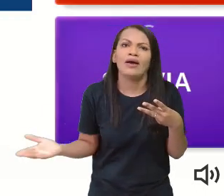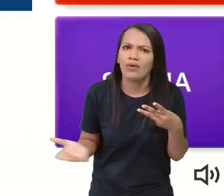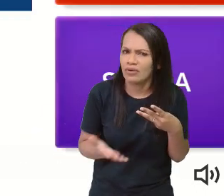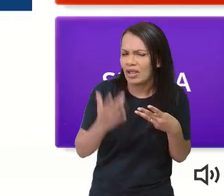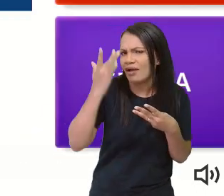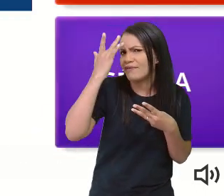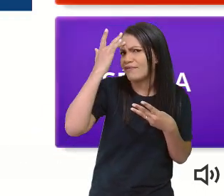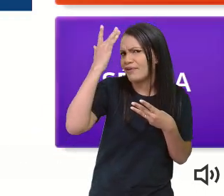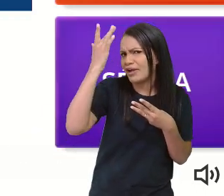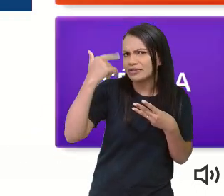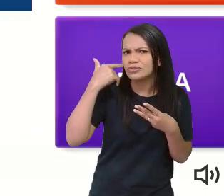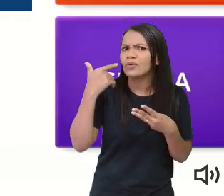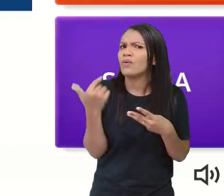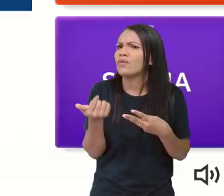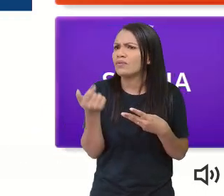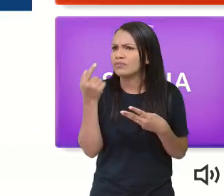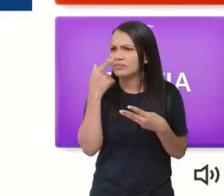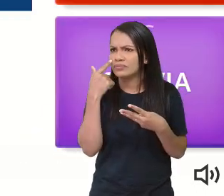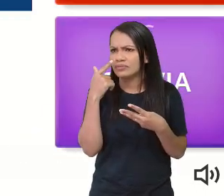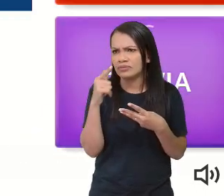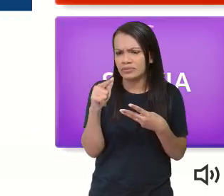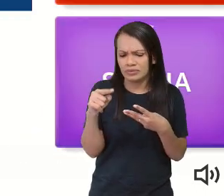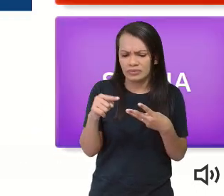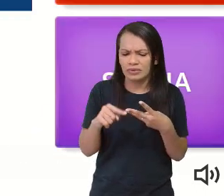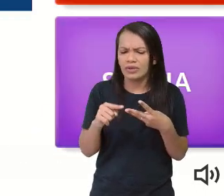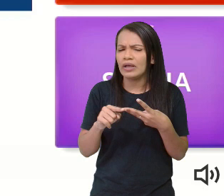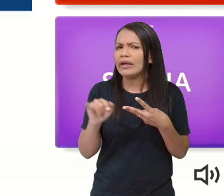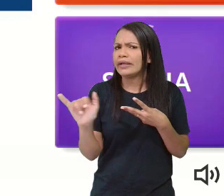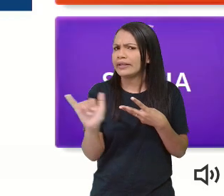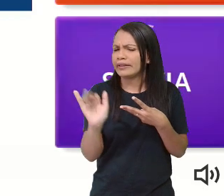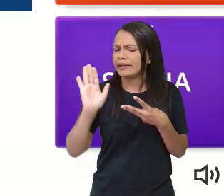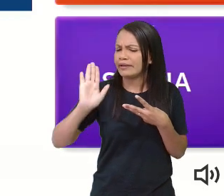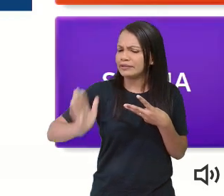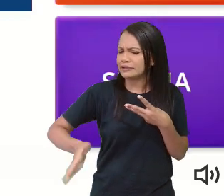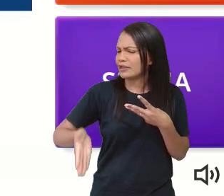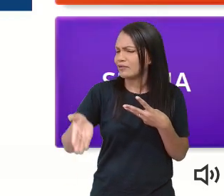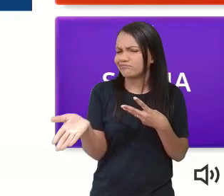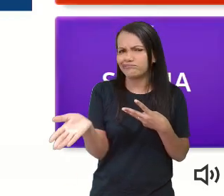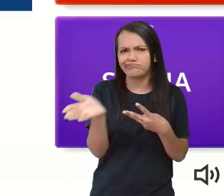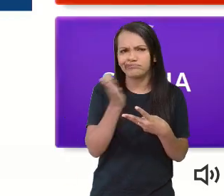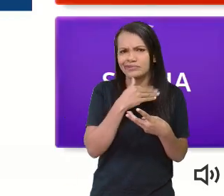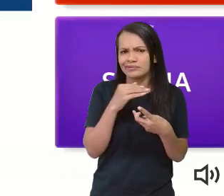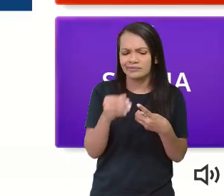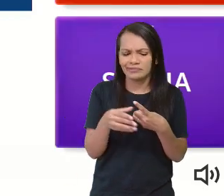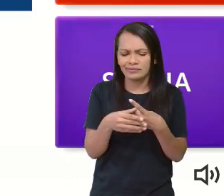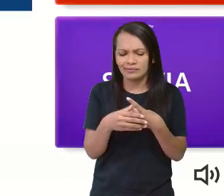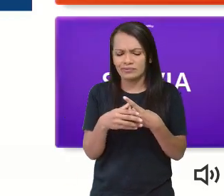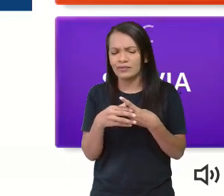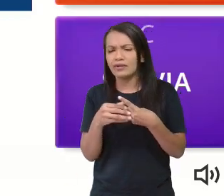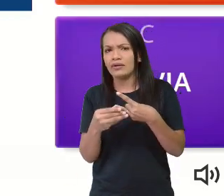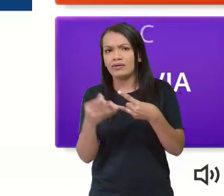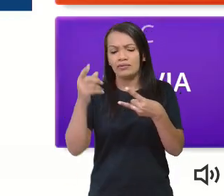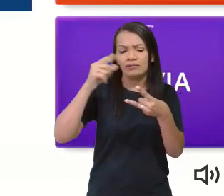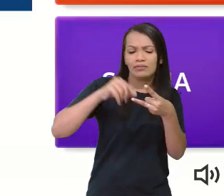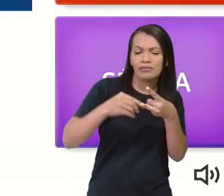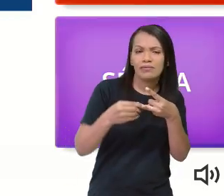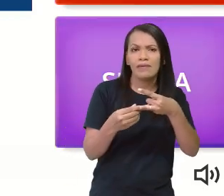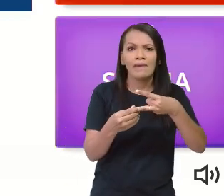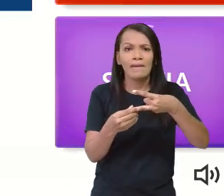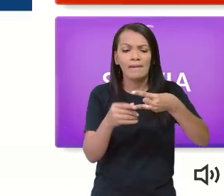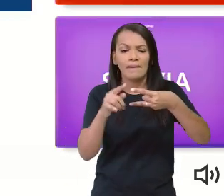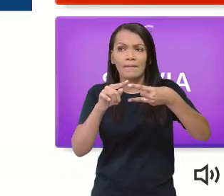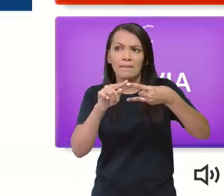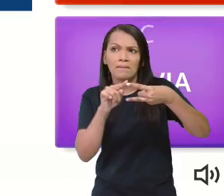fácil. Inglaterra a gente sabe que não é porque já passou. Já passou. Né? Aí você fica entre Suíça